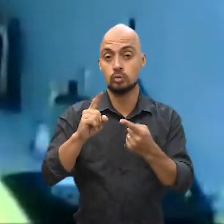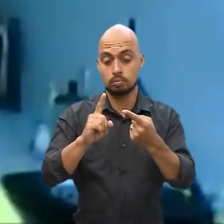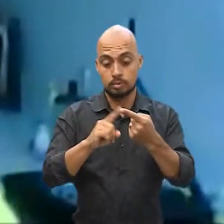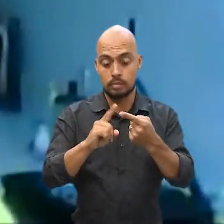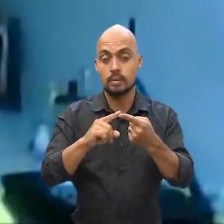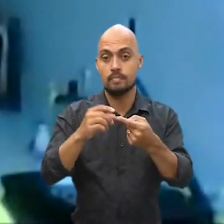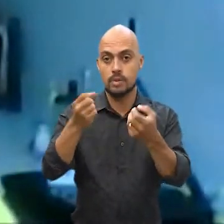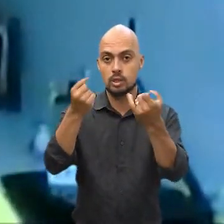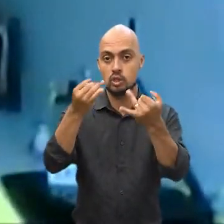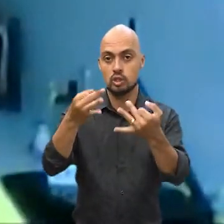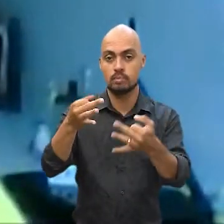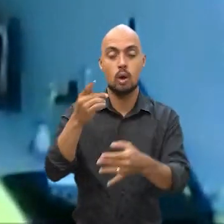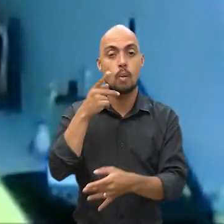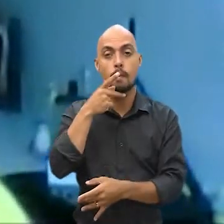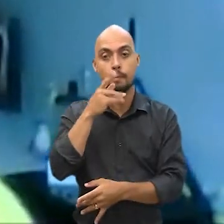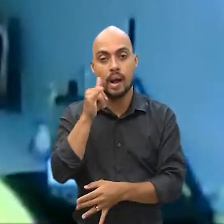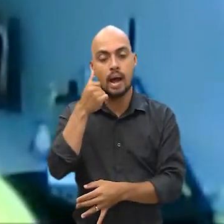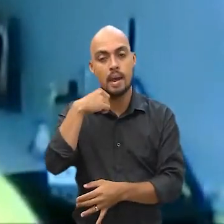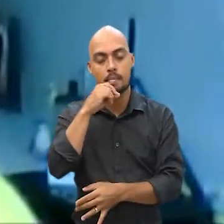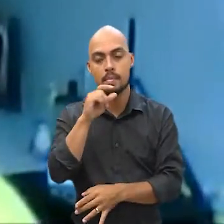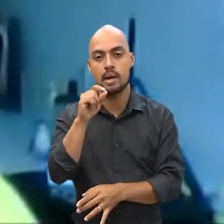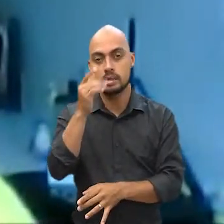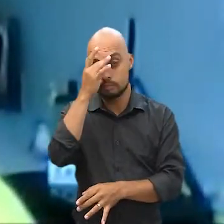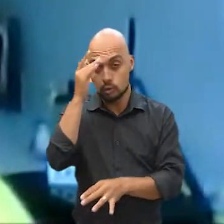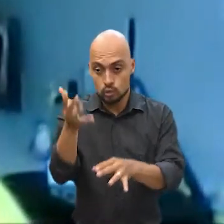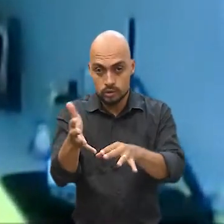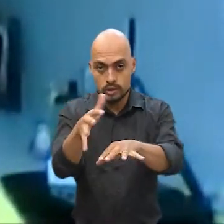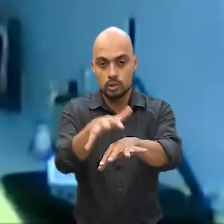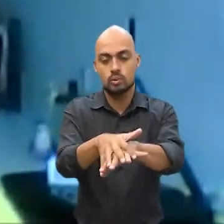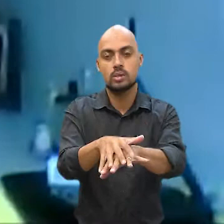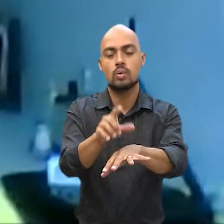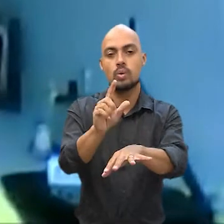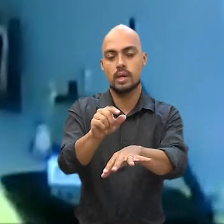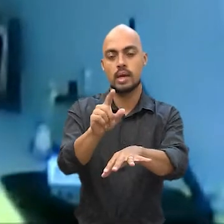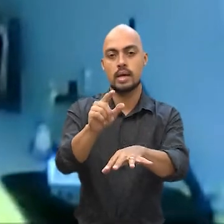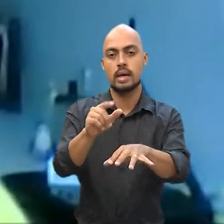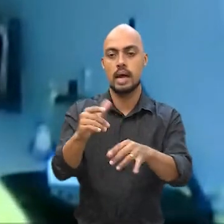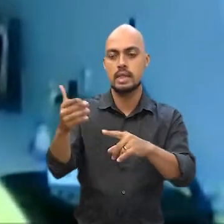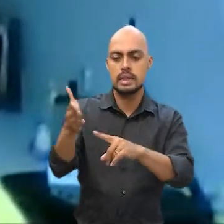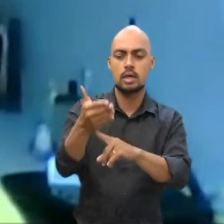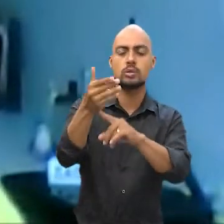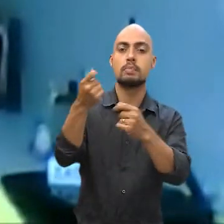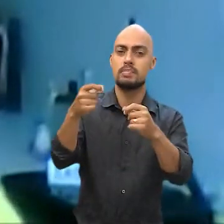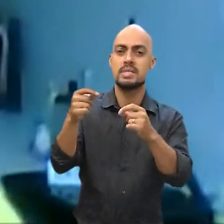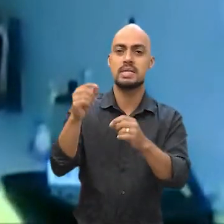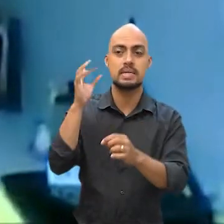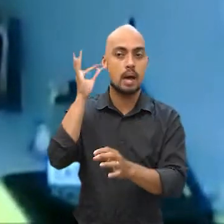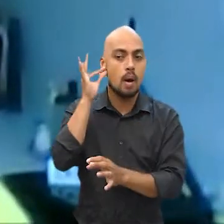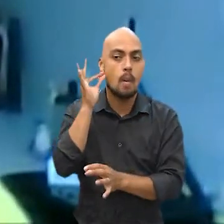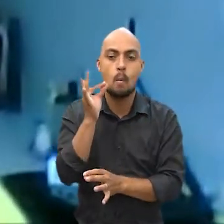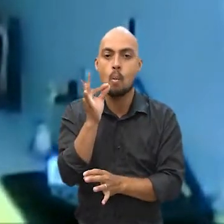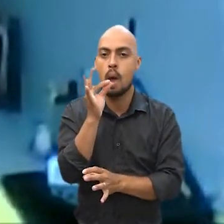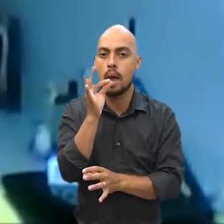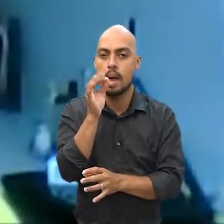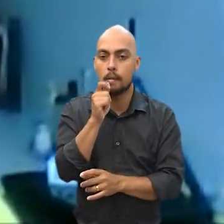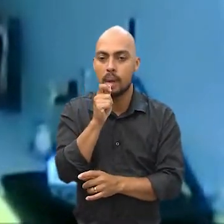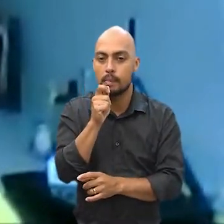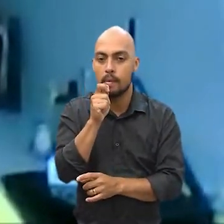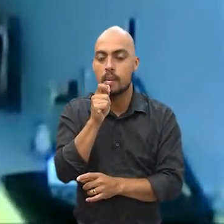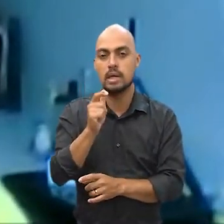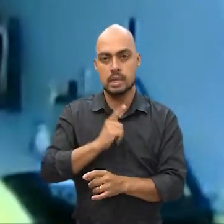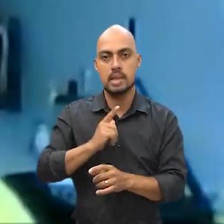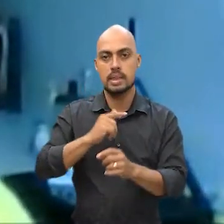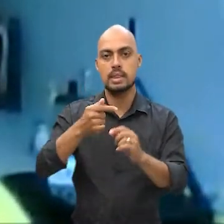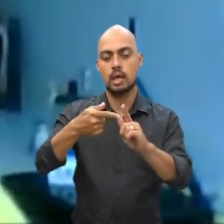os pais, né, desses pacientes inclusivos é usar essas ferramentas. Uma delas é o microfone que se tem no Google Documentos